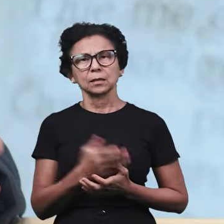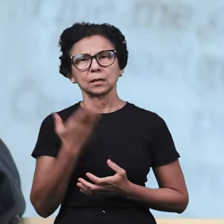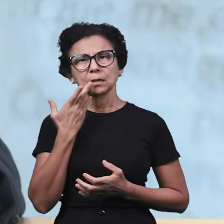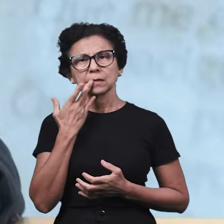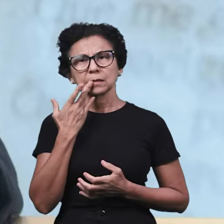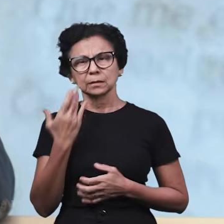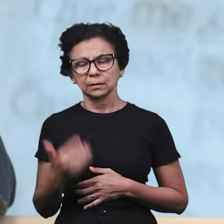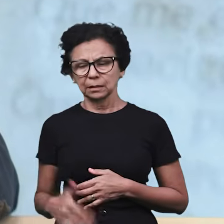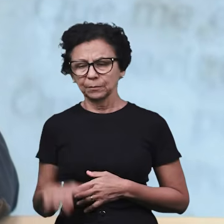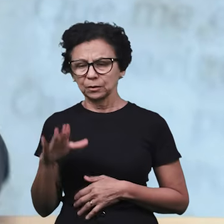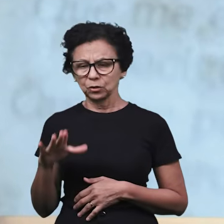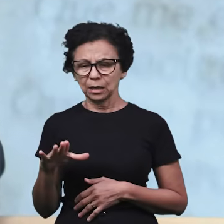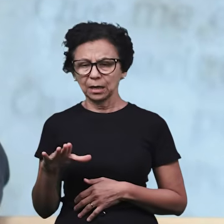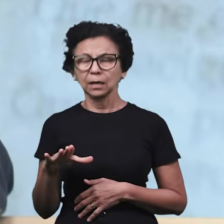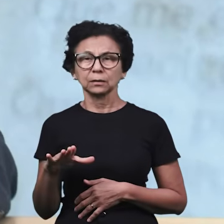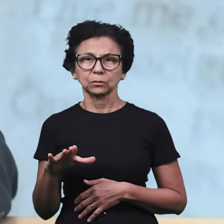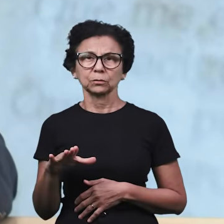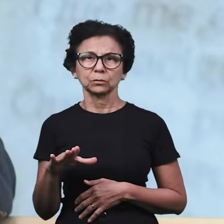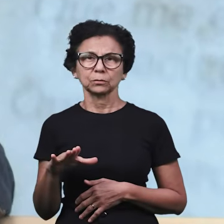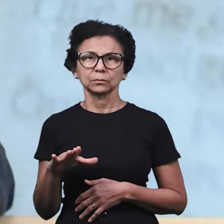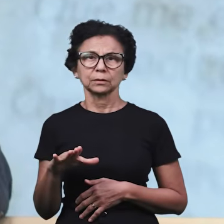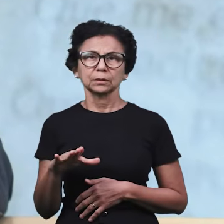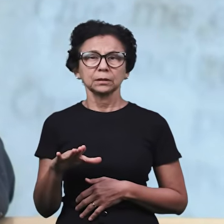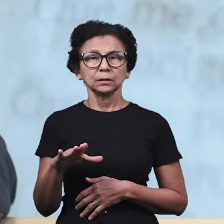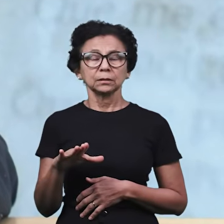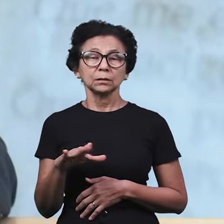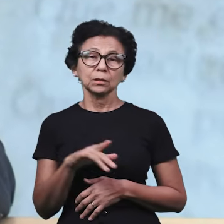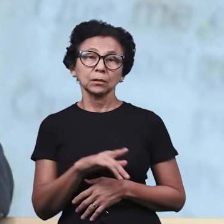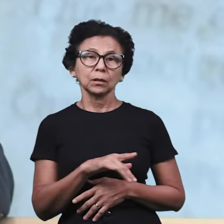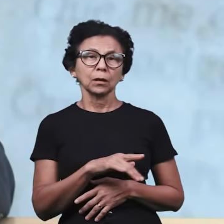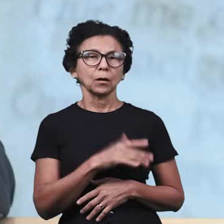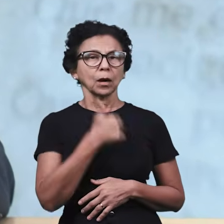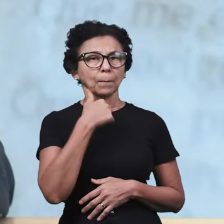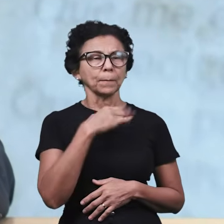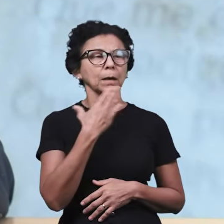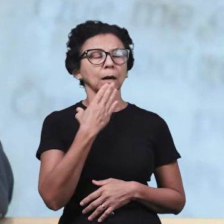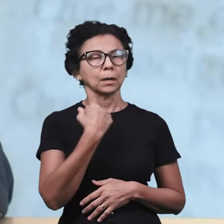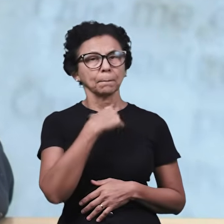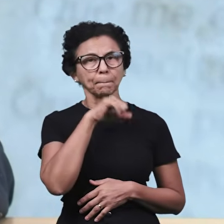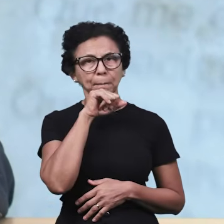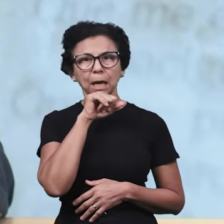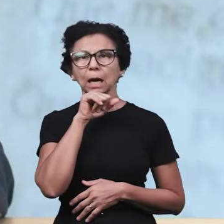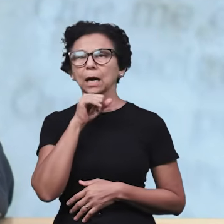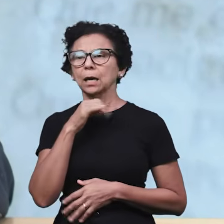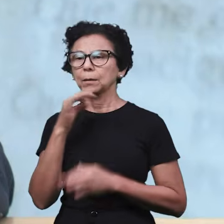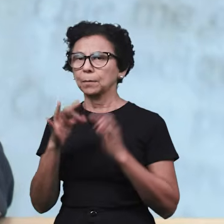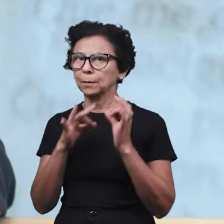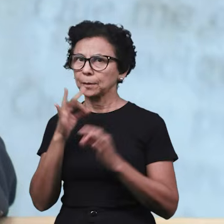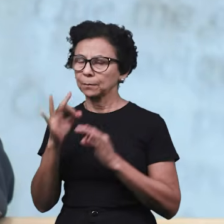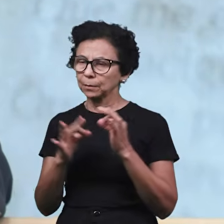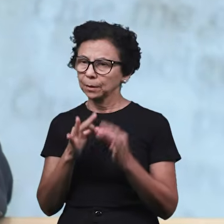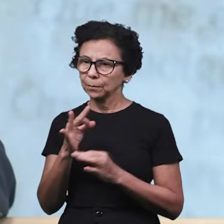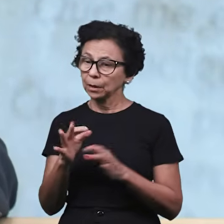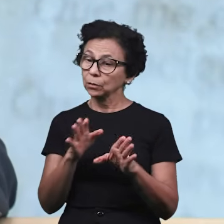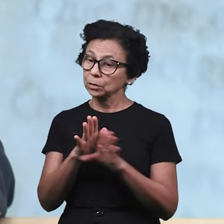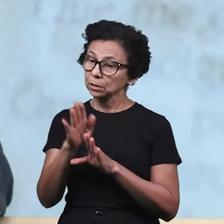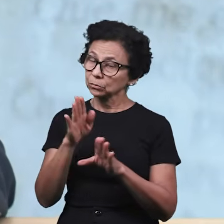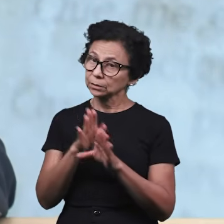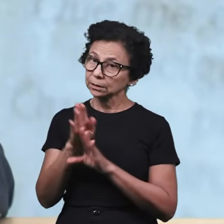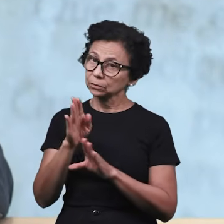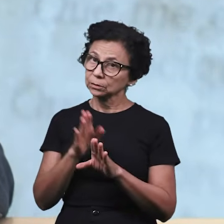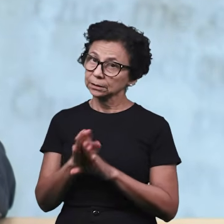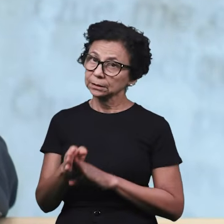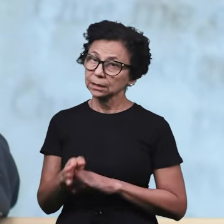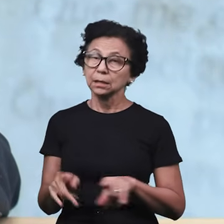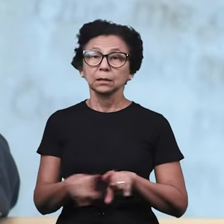pequeno, você está bem limitado às opiniões de seu pai, às opiniões de sua mãe, às opiniões de seus avós, à opinião de seu pastor que está